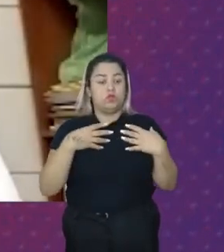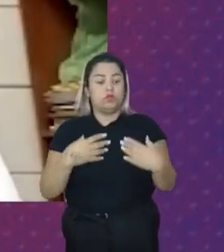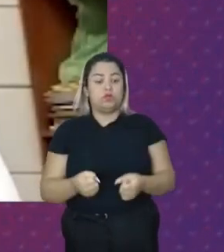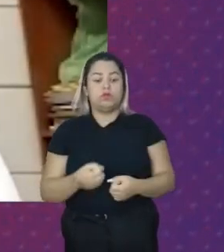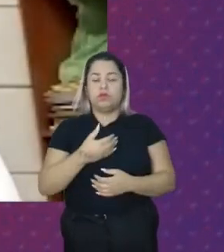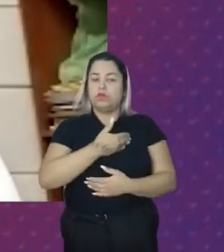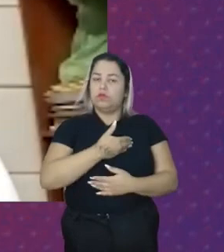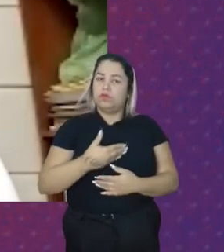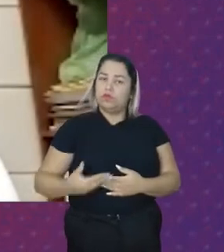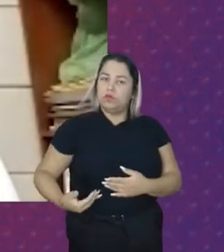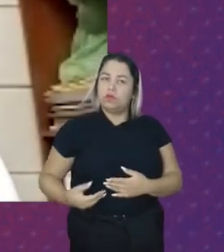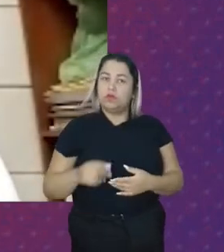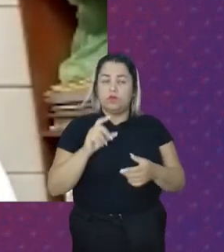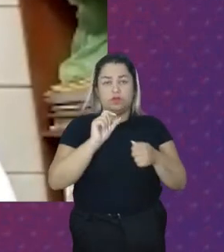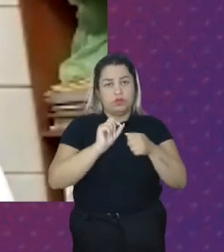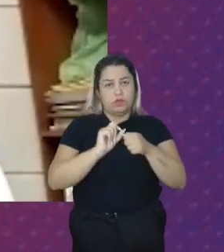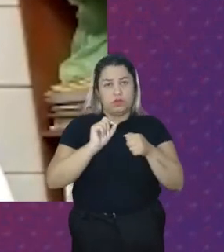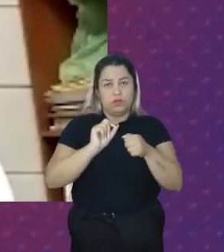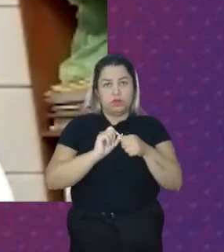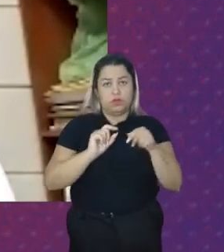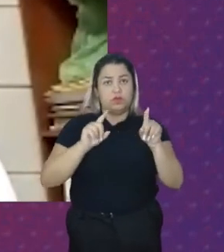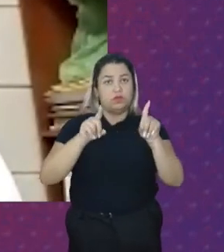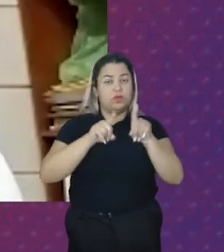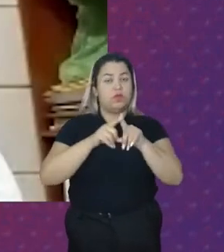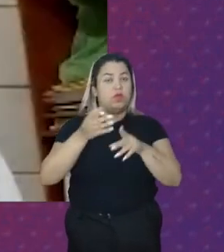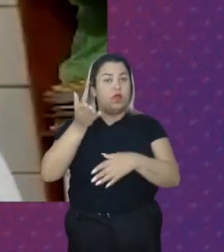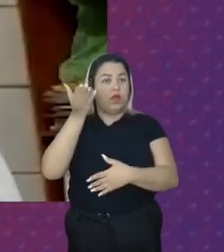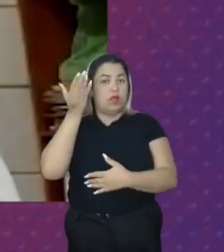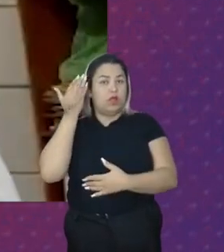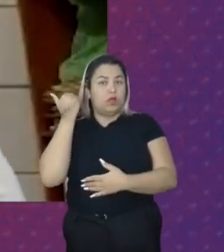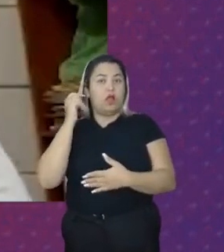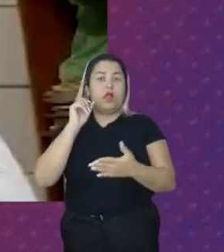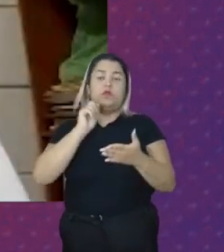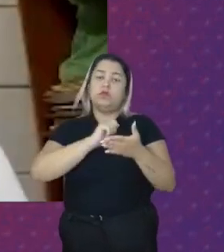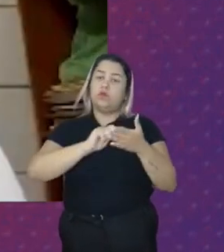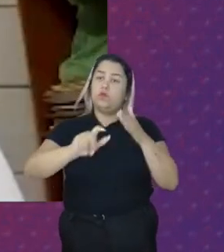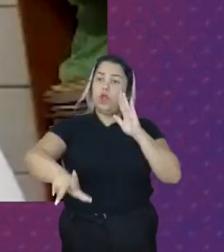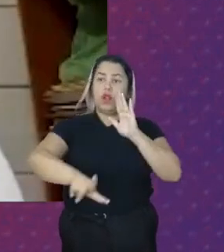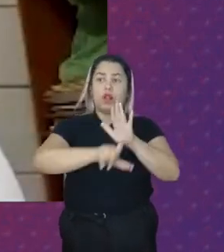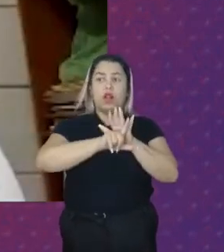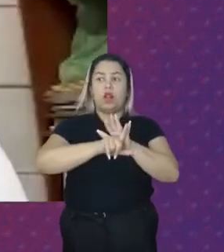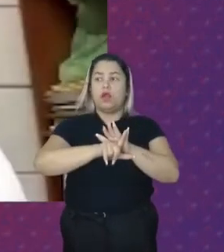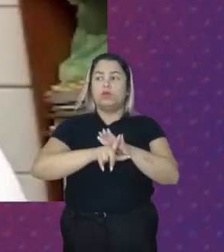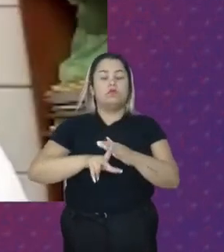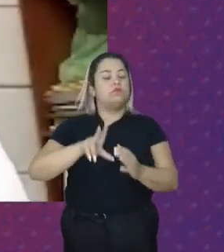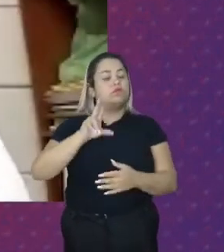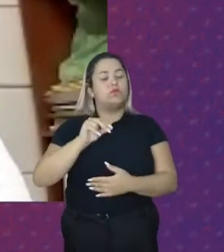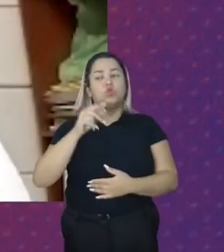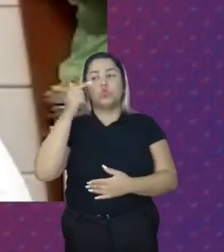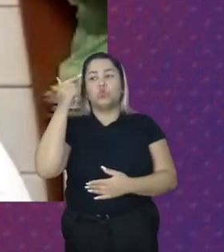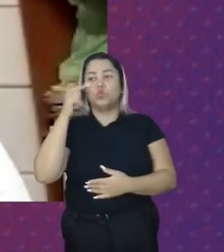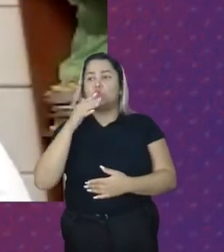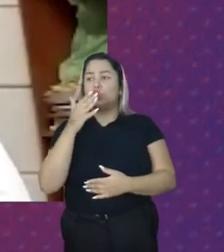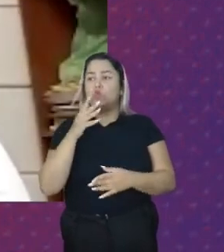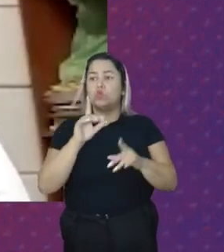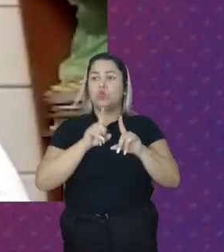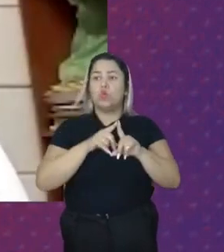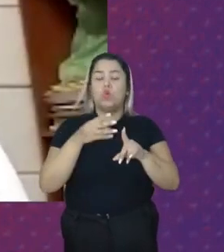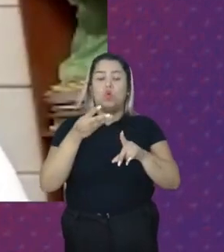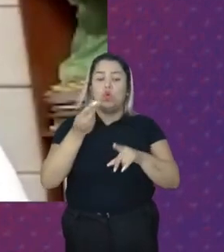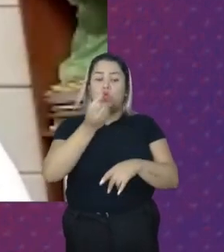FHC fez Naquela época Assinou uma lei Que eu não consigo Memorizar o número Porque